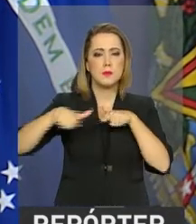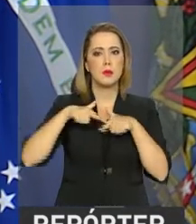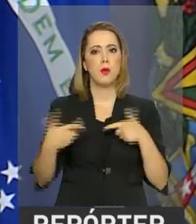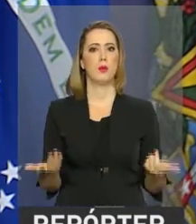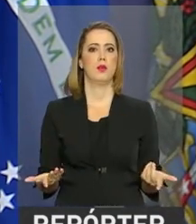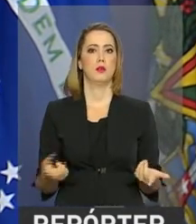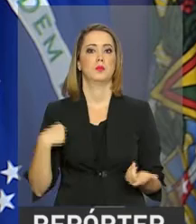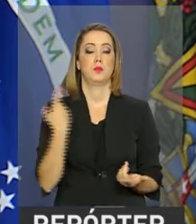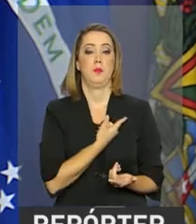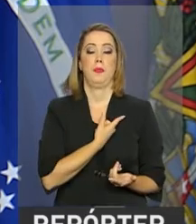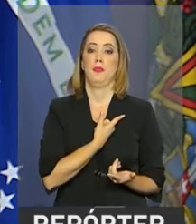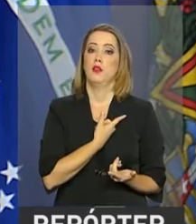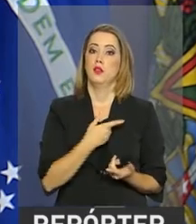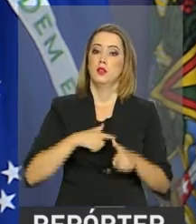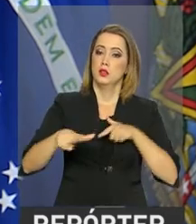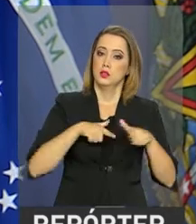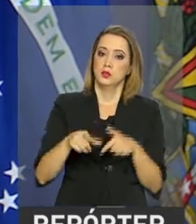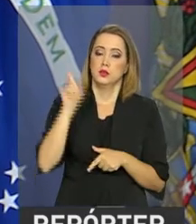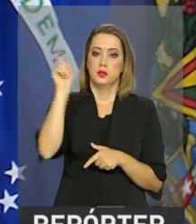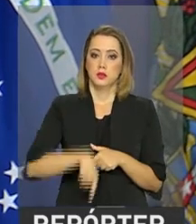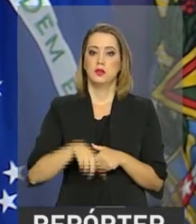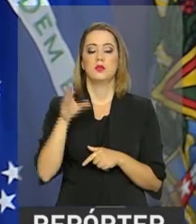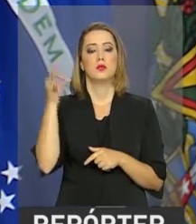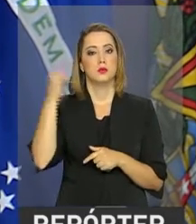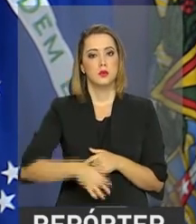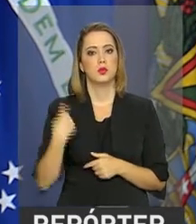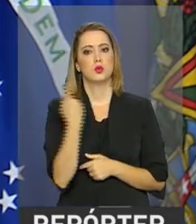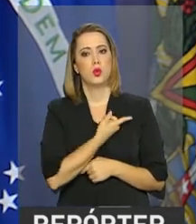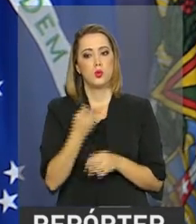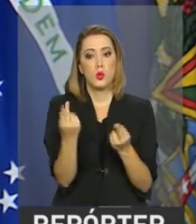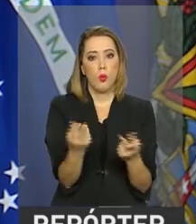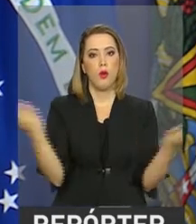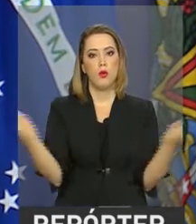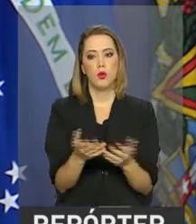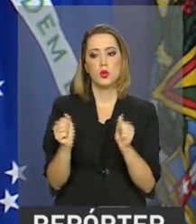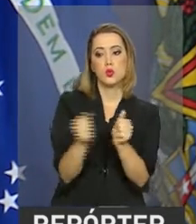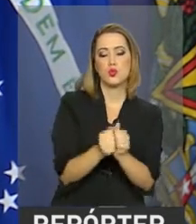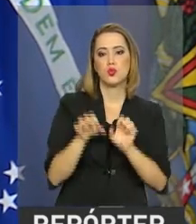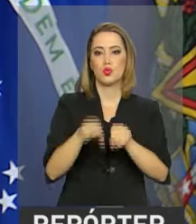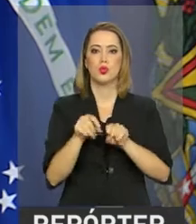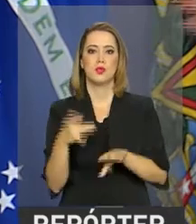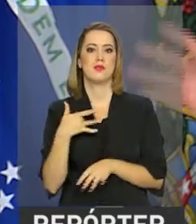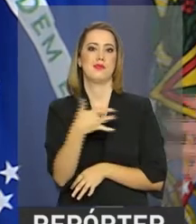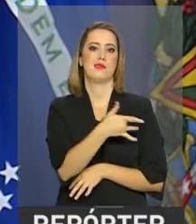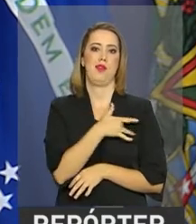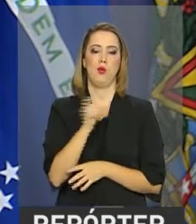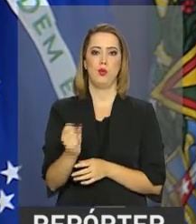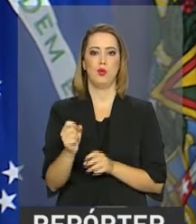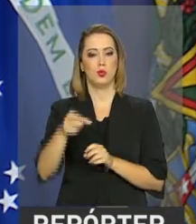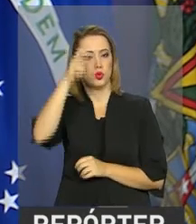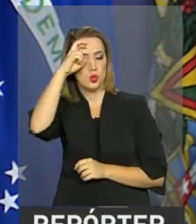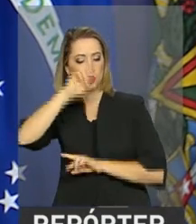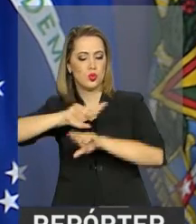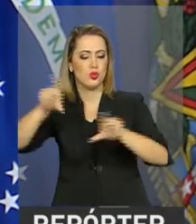porque a a tarefa do governo é fazer precisamente o que estamos fazendo aqui ao lado em educação saúde cultura e outros tantos